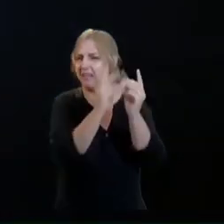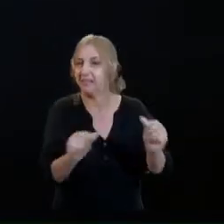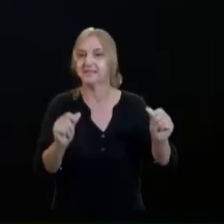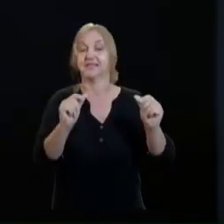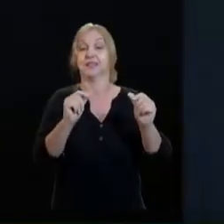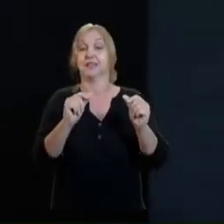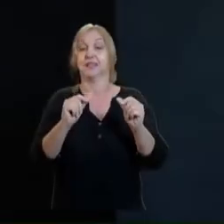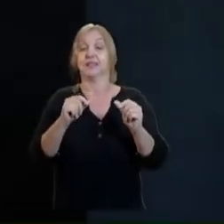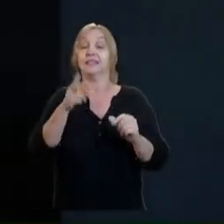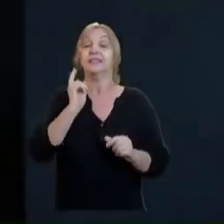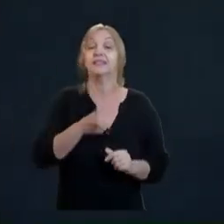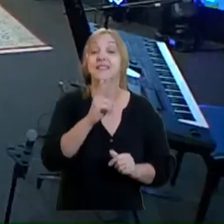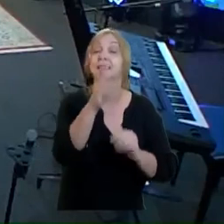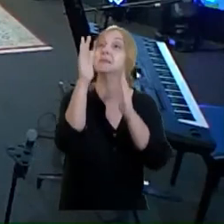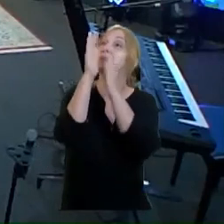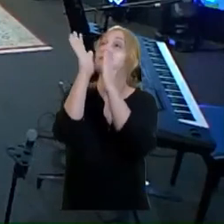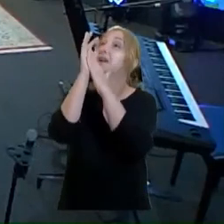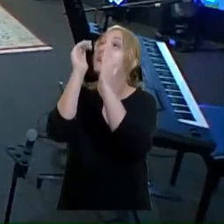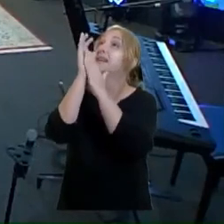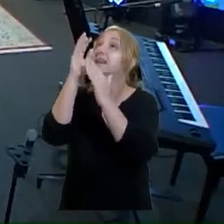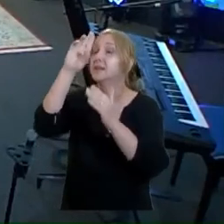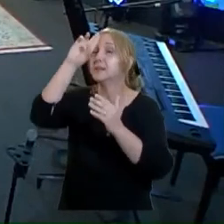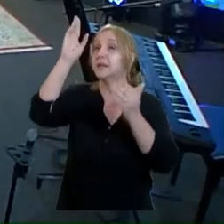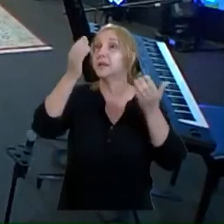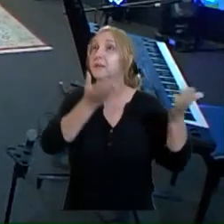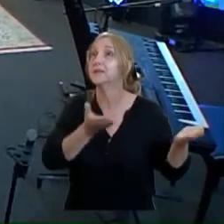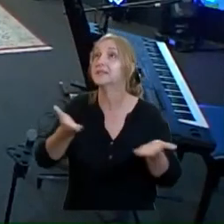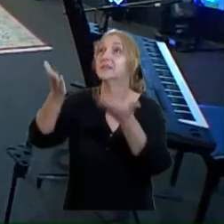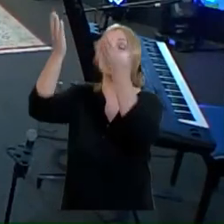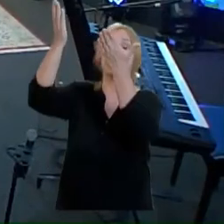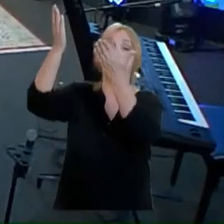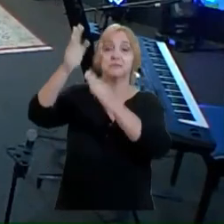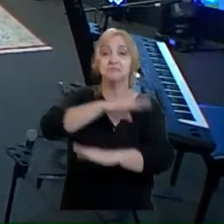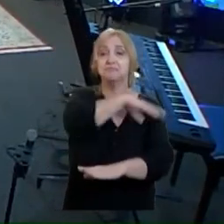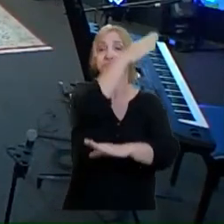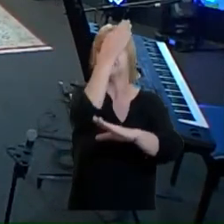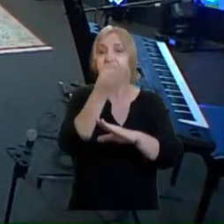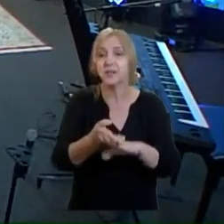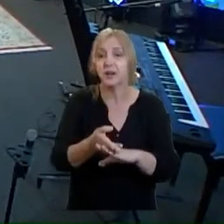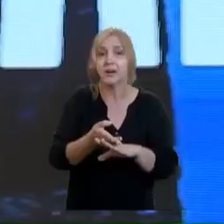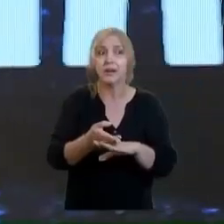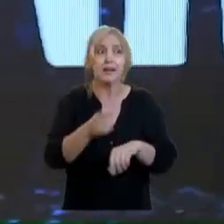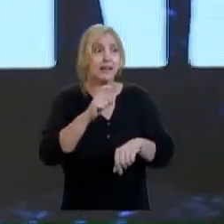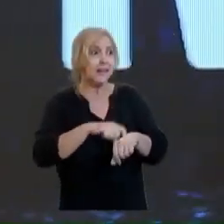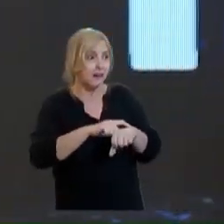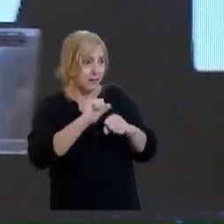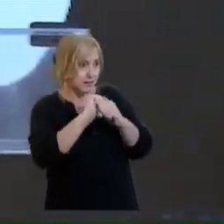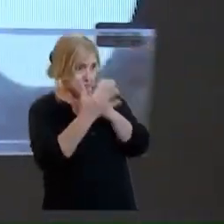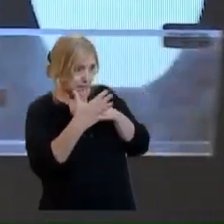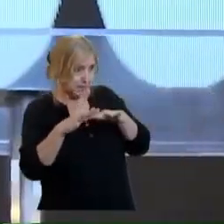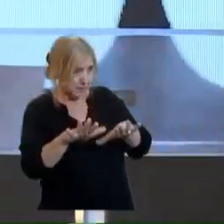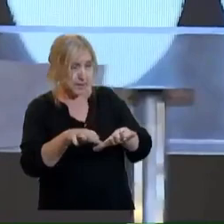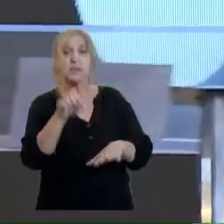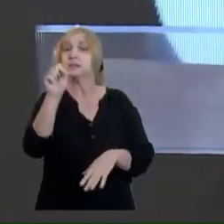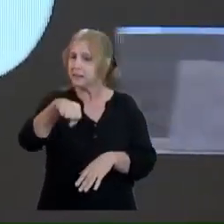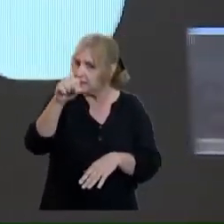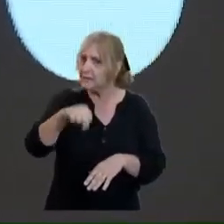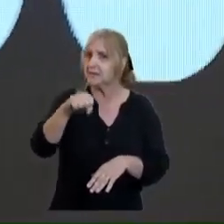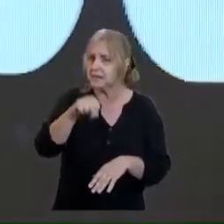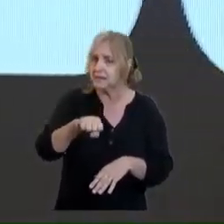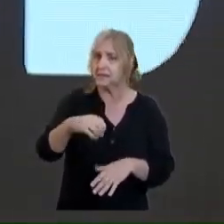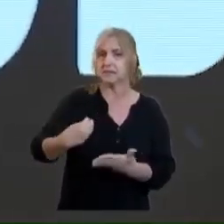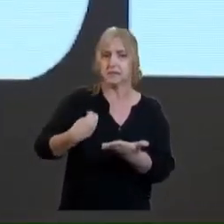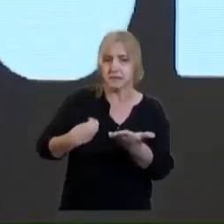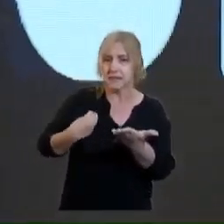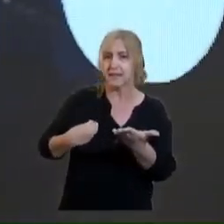em todo o tempo. Mas pastor, eu bem dizer a Deus no tempo da pandemia, sim. Se você está